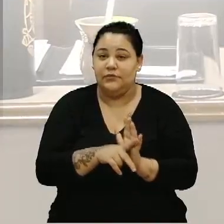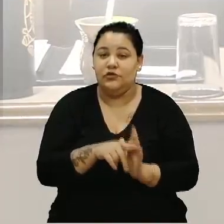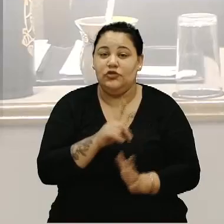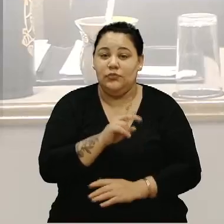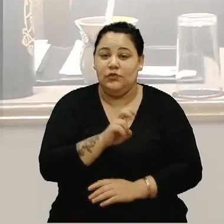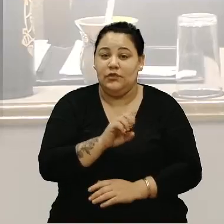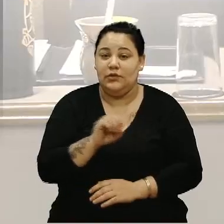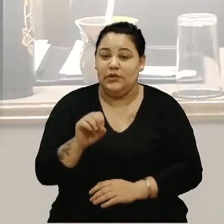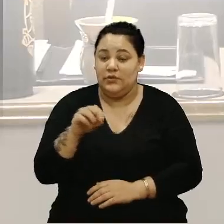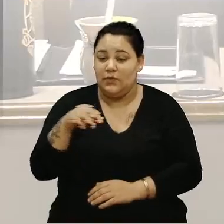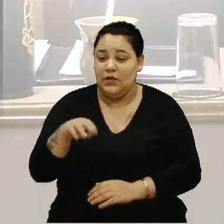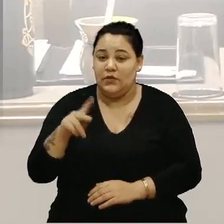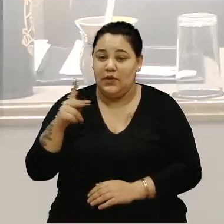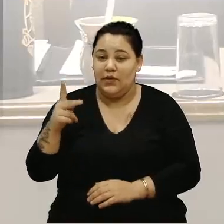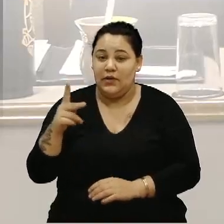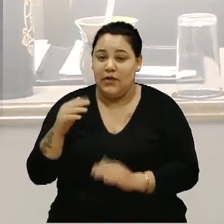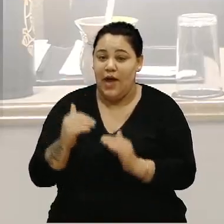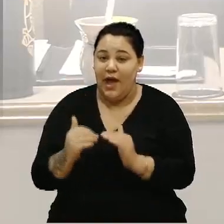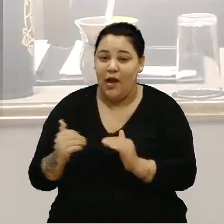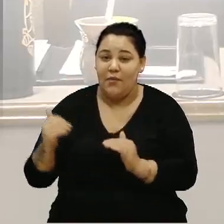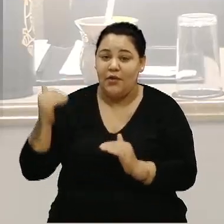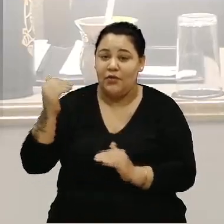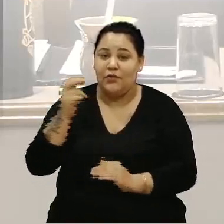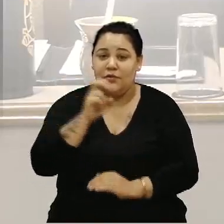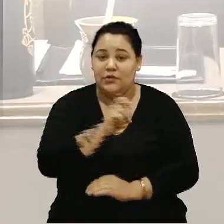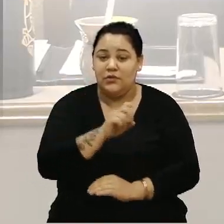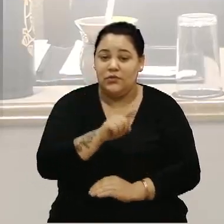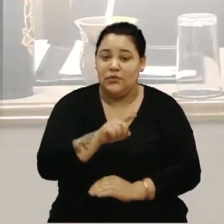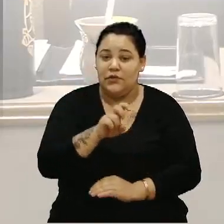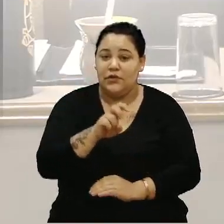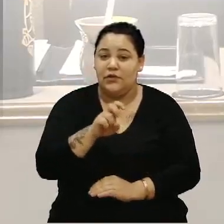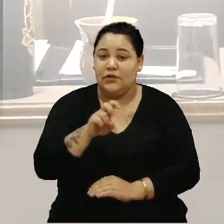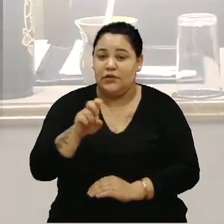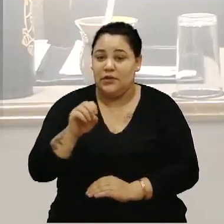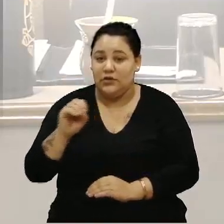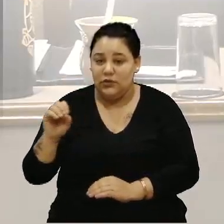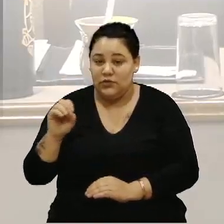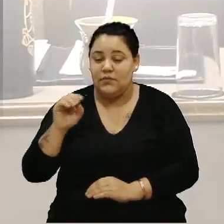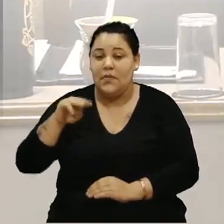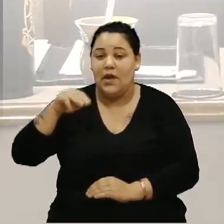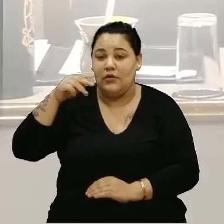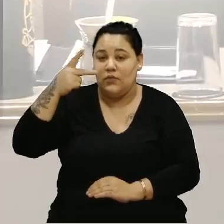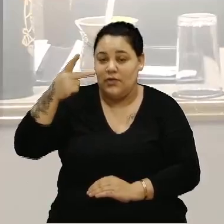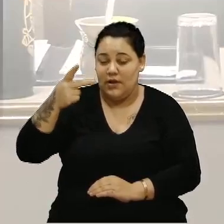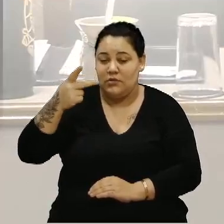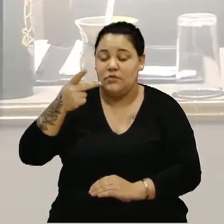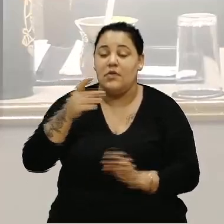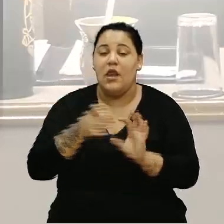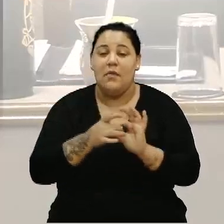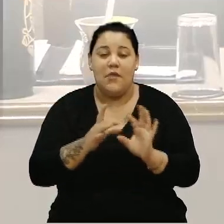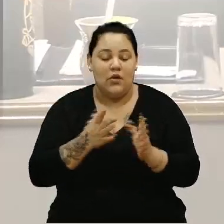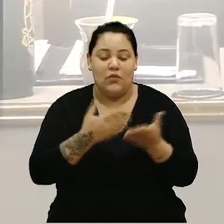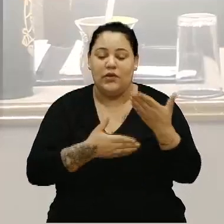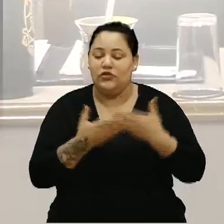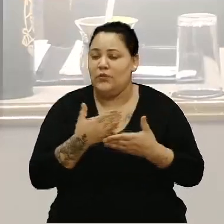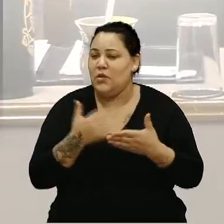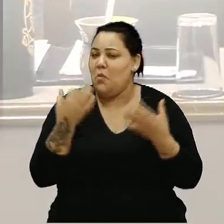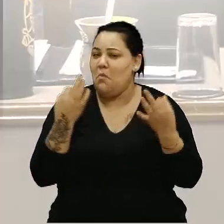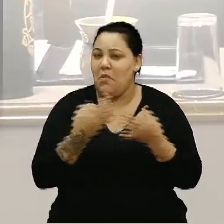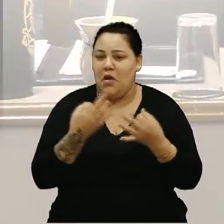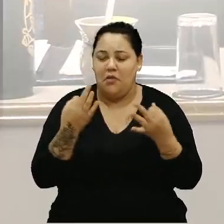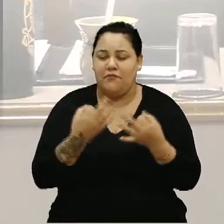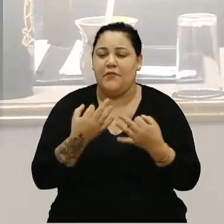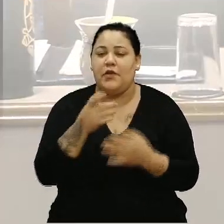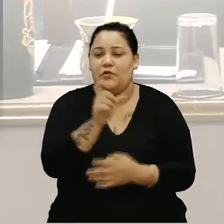metros quadrados para 5.500 metros quadrados, permitindo um atendimento ainda mais eficiente aos